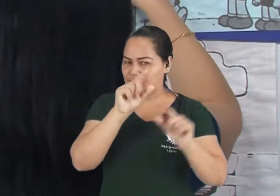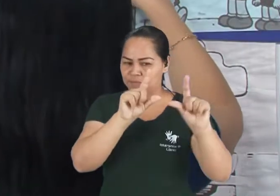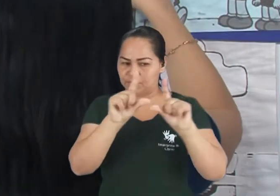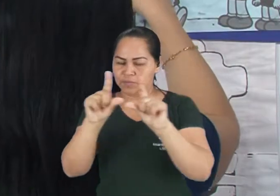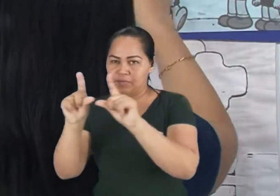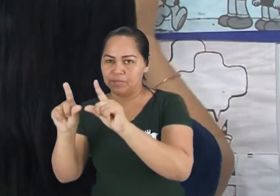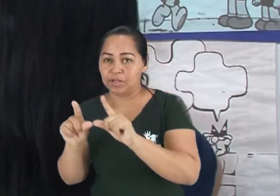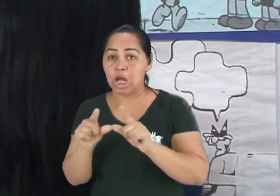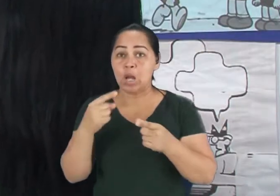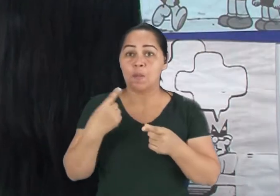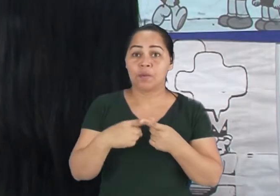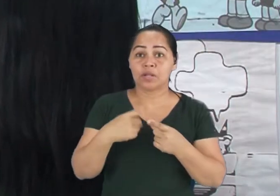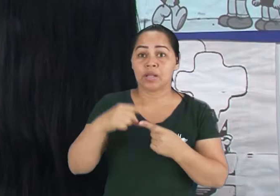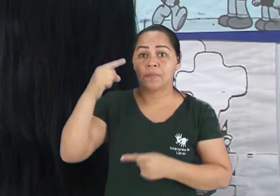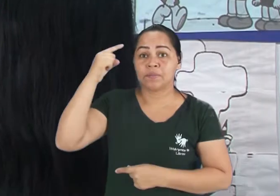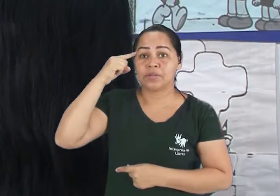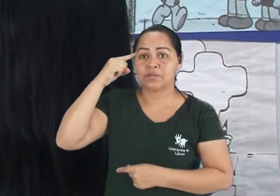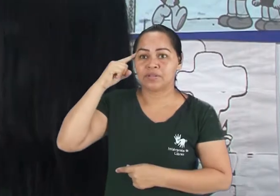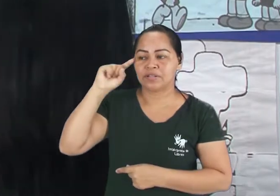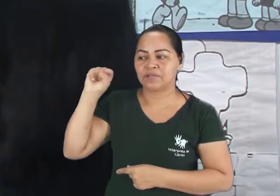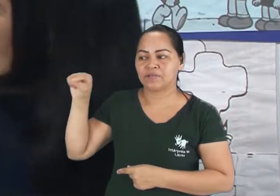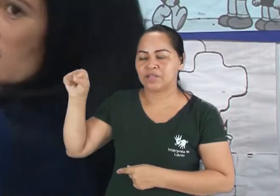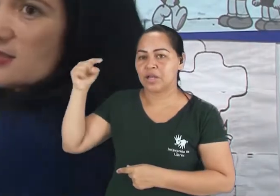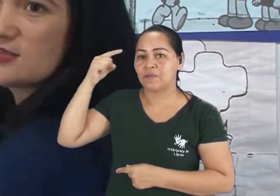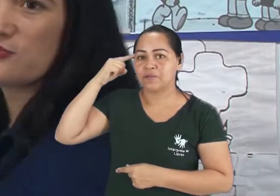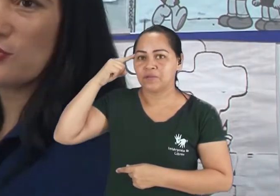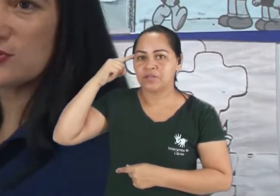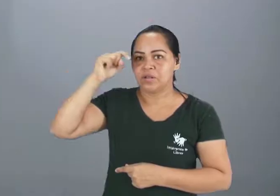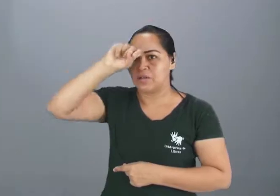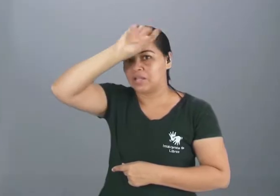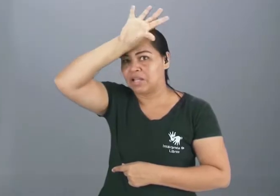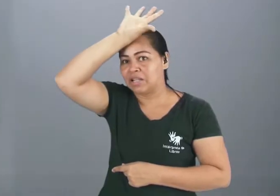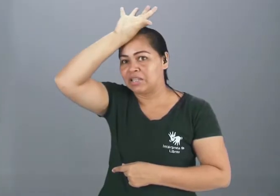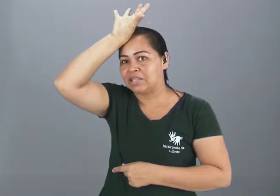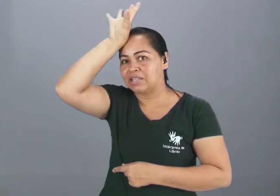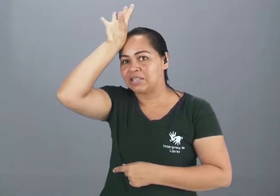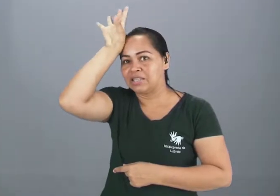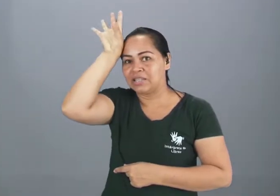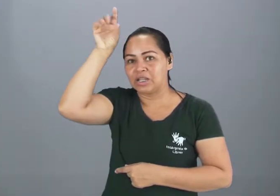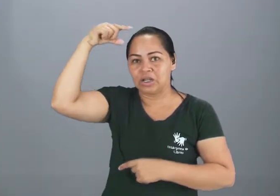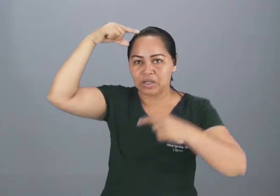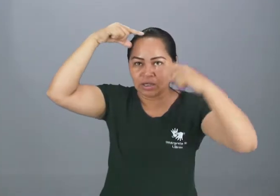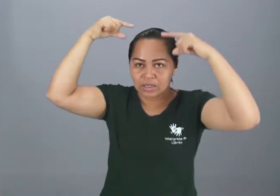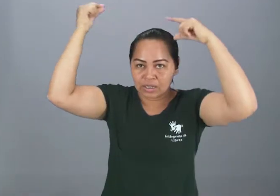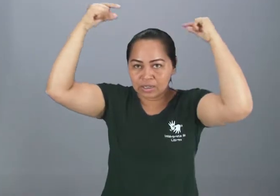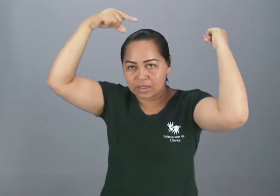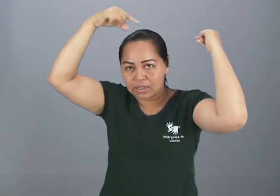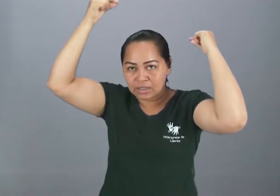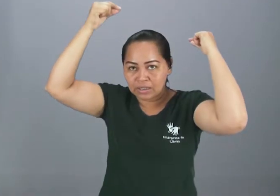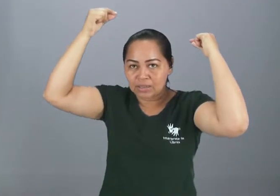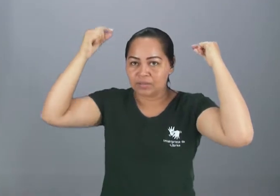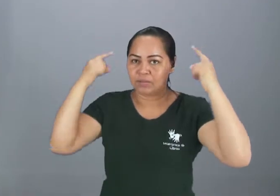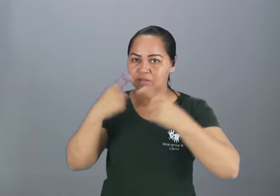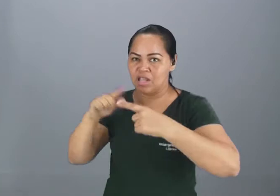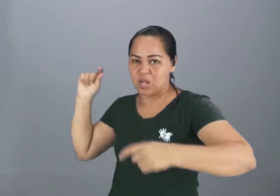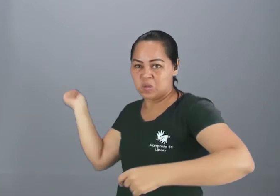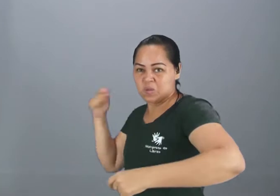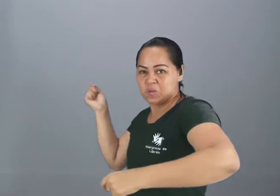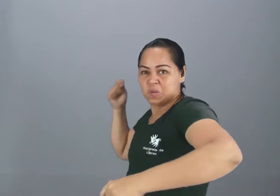ela pensou que fosse o Cebolinha. Se fosse o Cebolinha, o que ela costuma fazer com o Cebolinha? Você